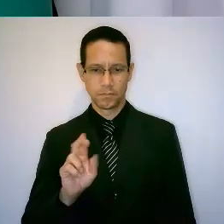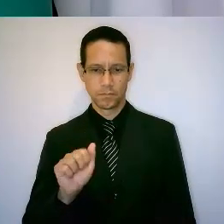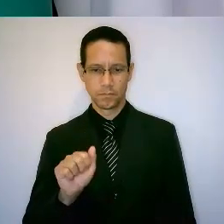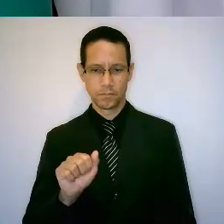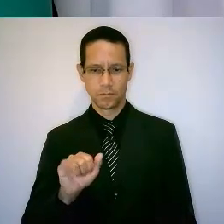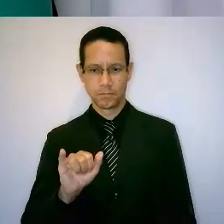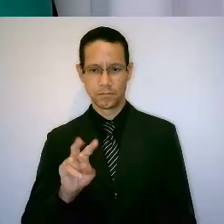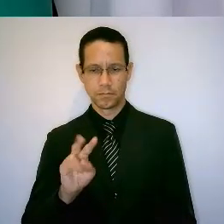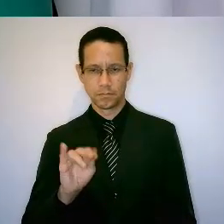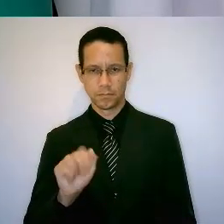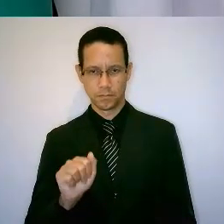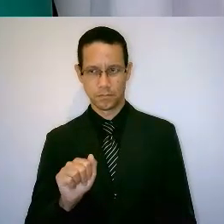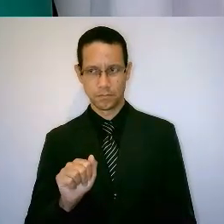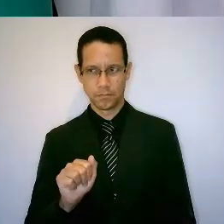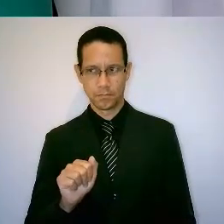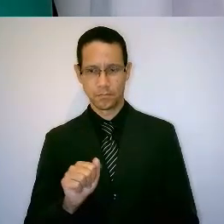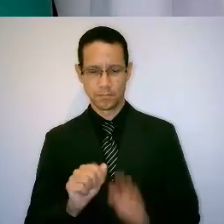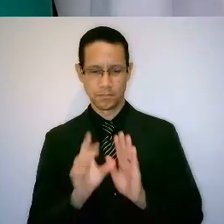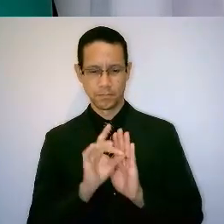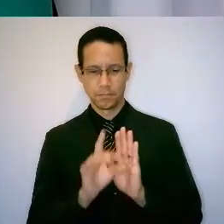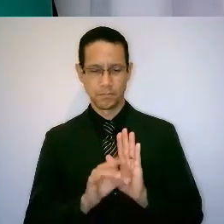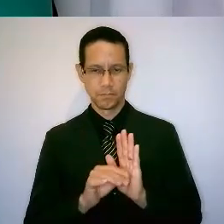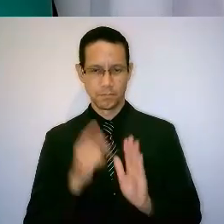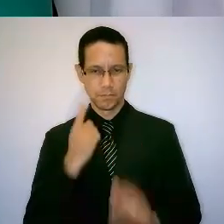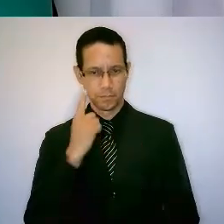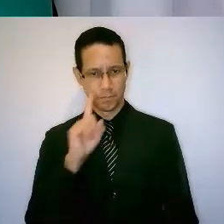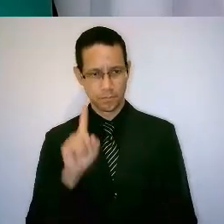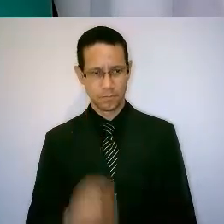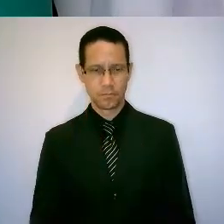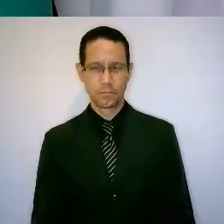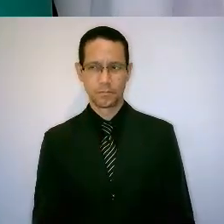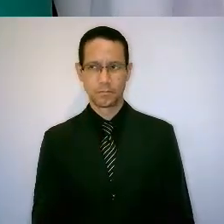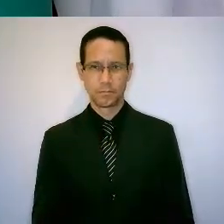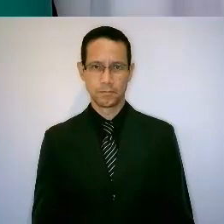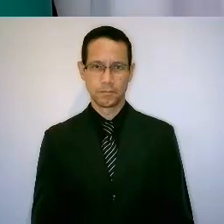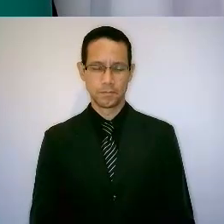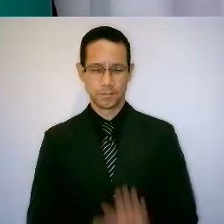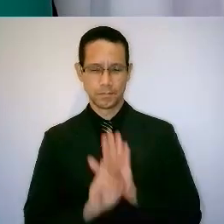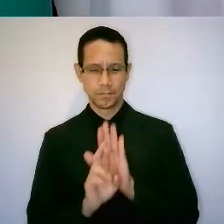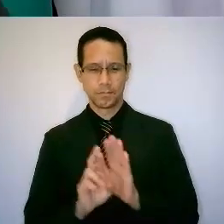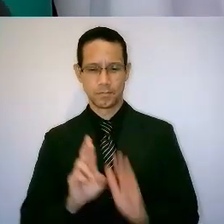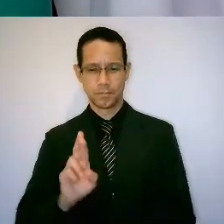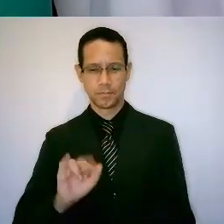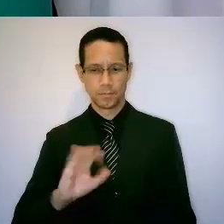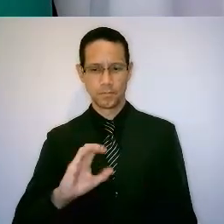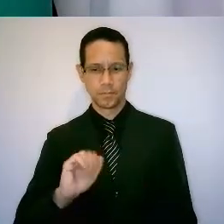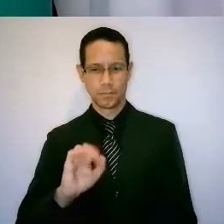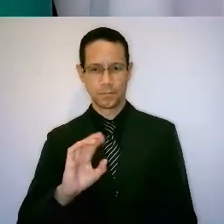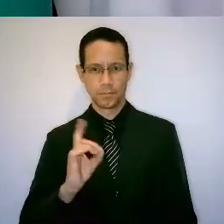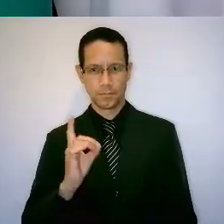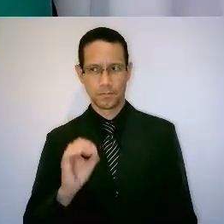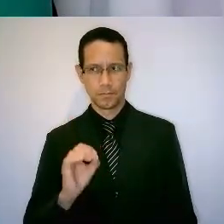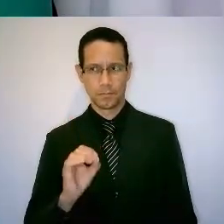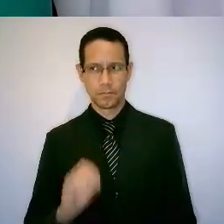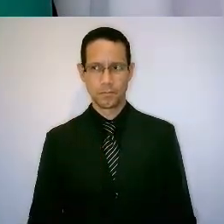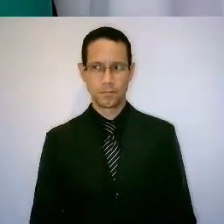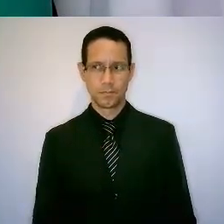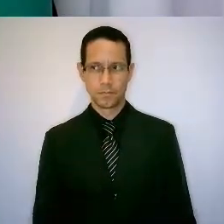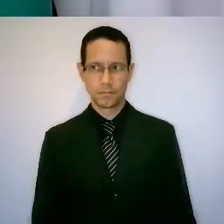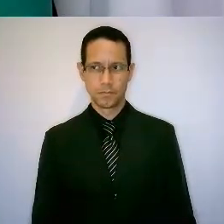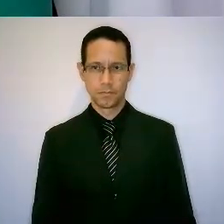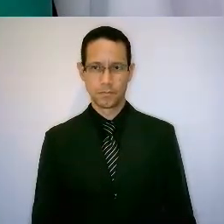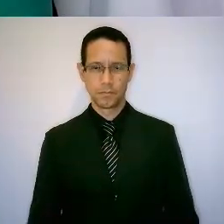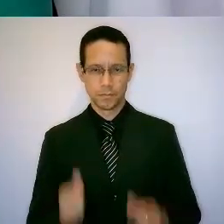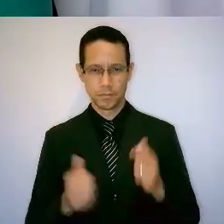então na pauta do dia na relatoria do Dr Ricardo algum destaque